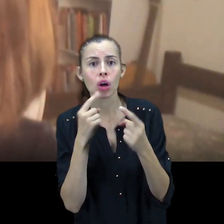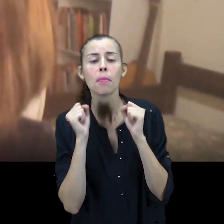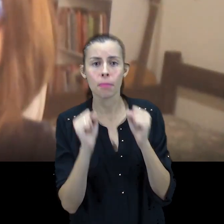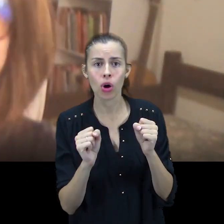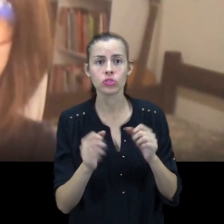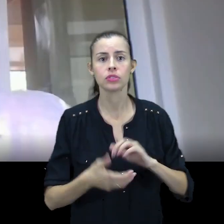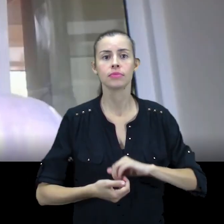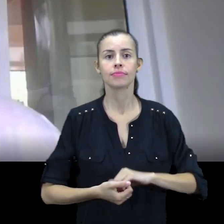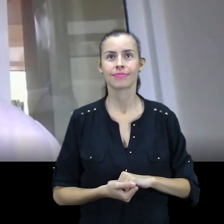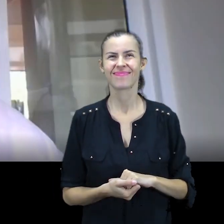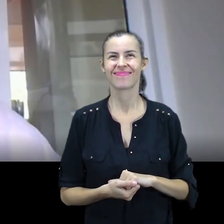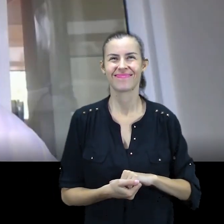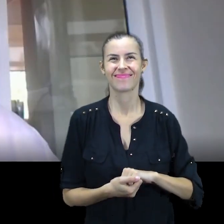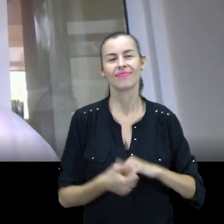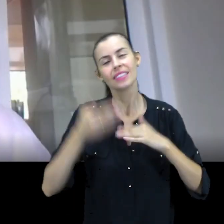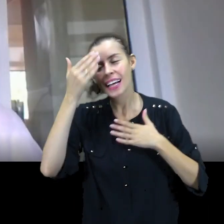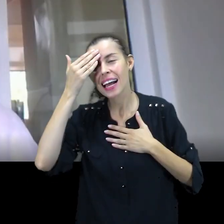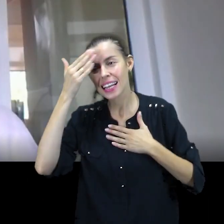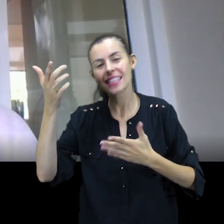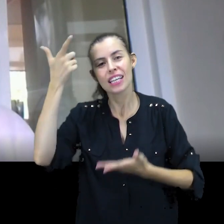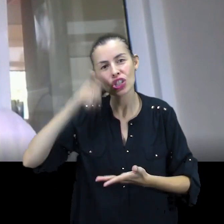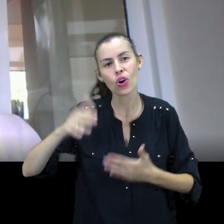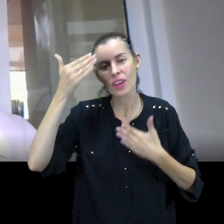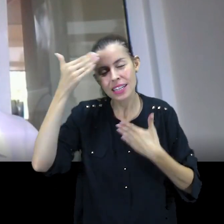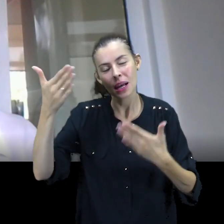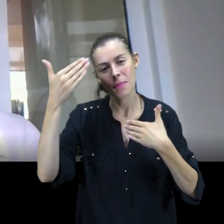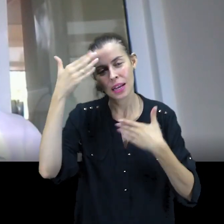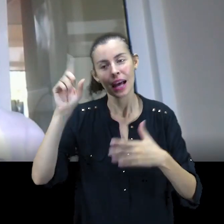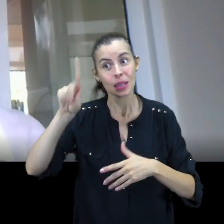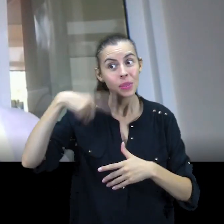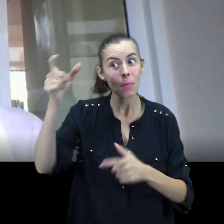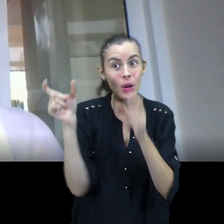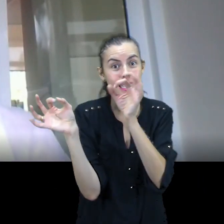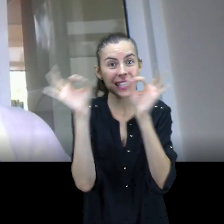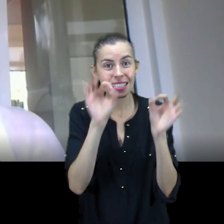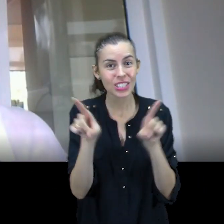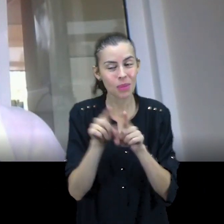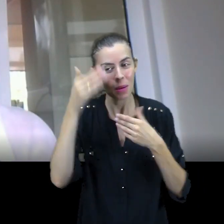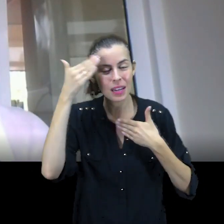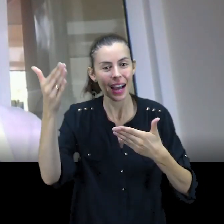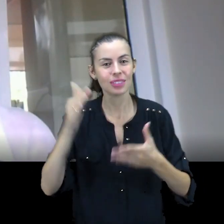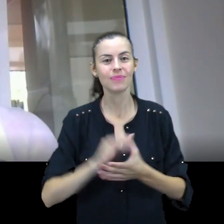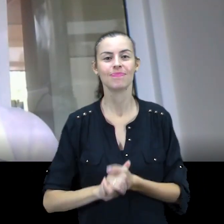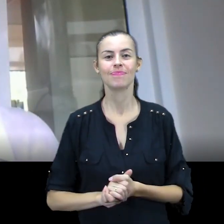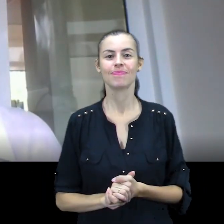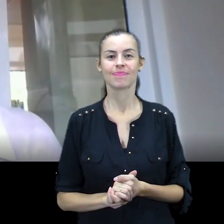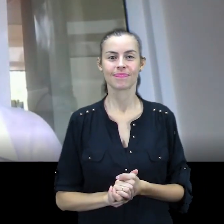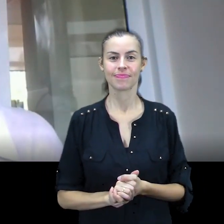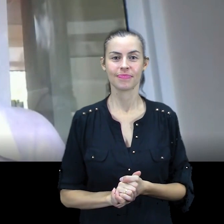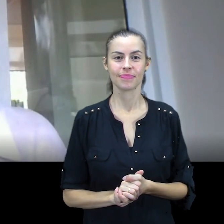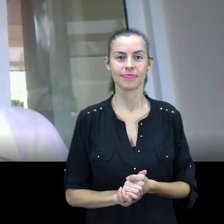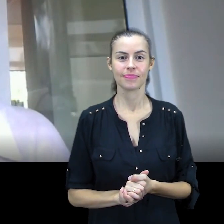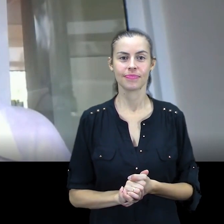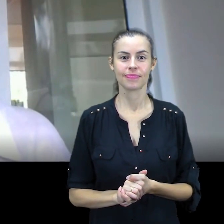Muito obrigada, viu, Carolina, por essa discussão tão importante que você traz e